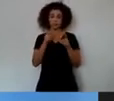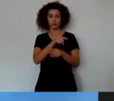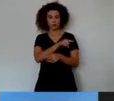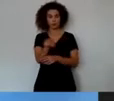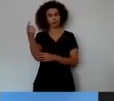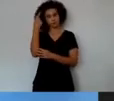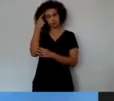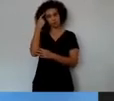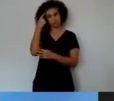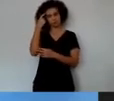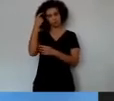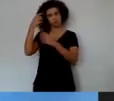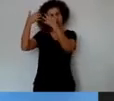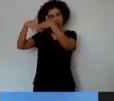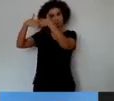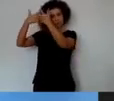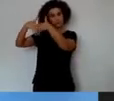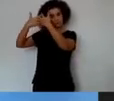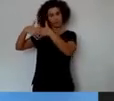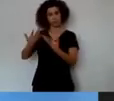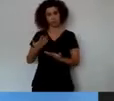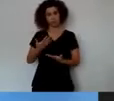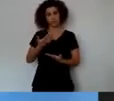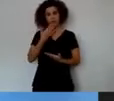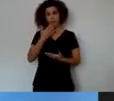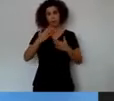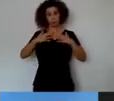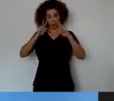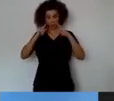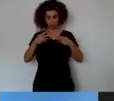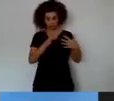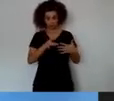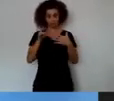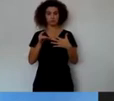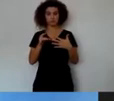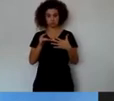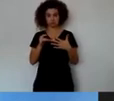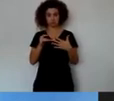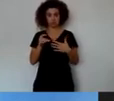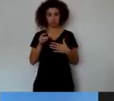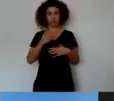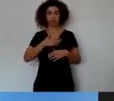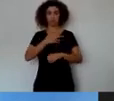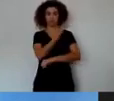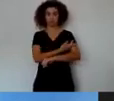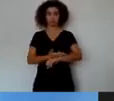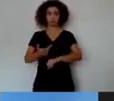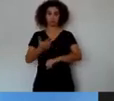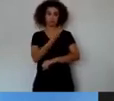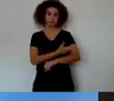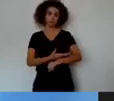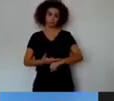repensando, né, a posição de vocês, a racialidade de vocês, né, porque nós somos racializados